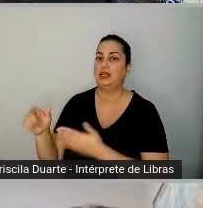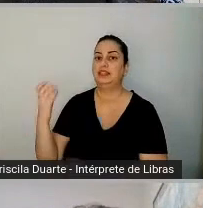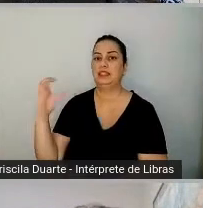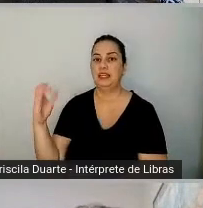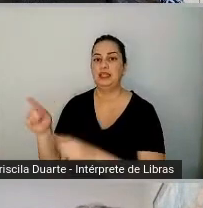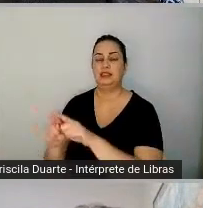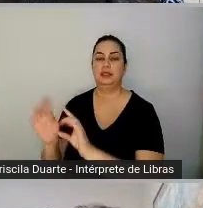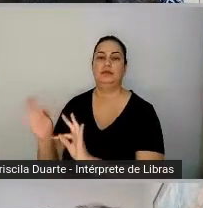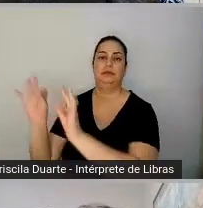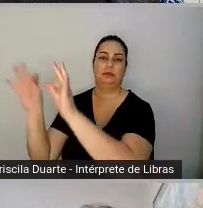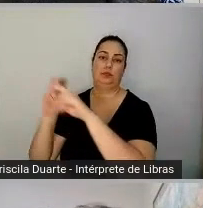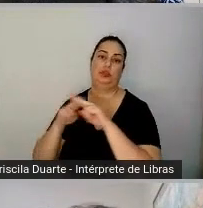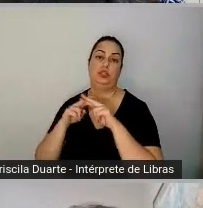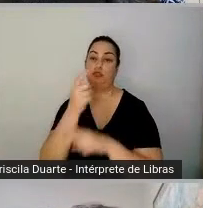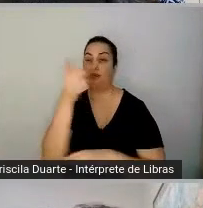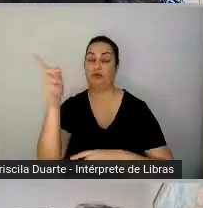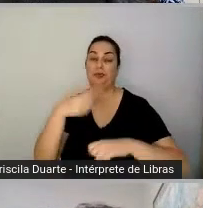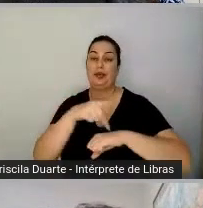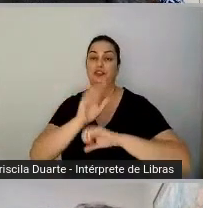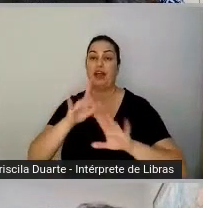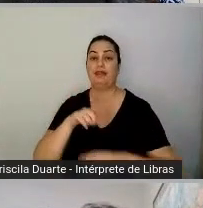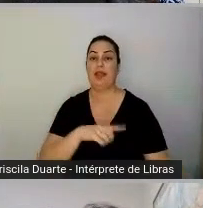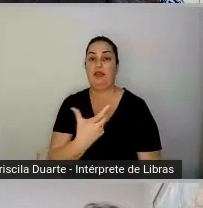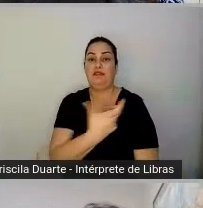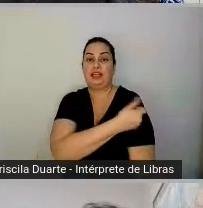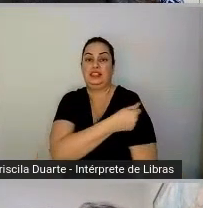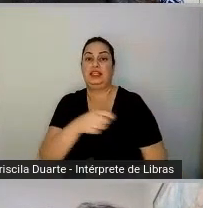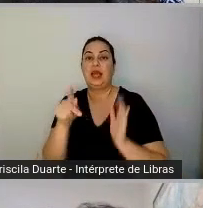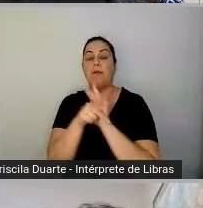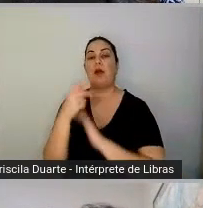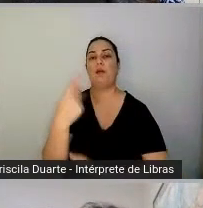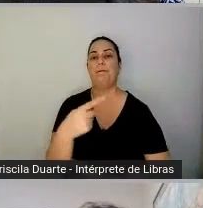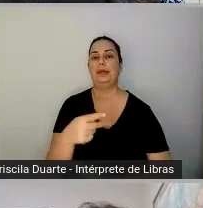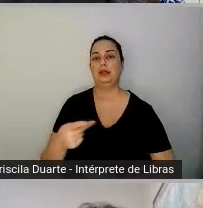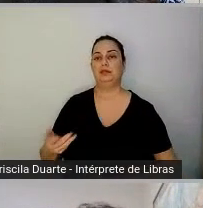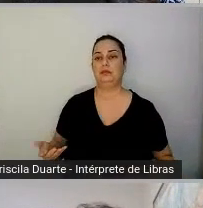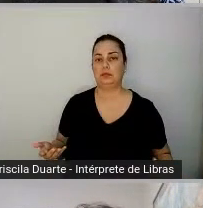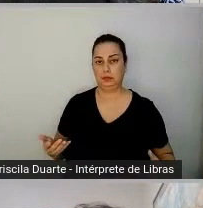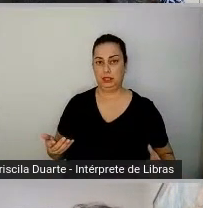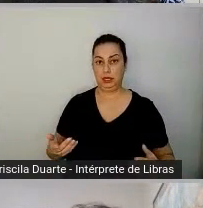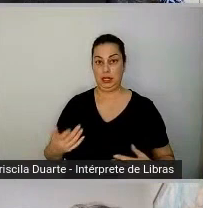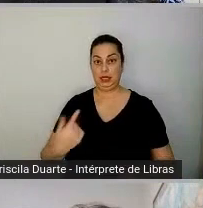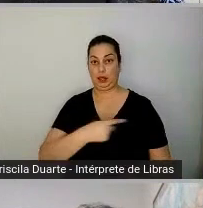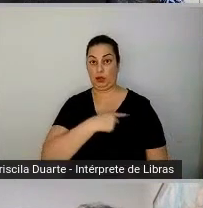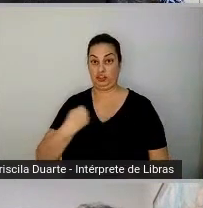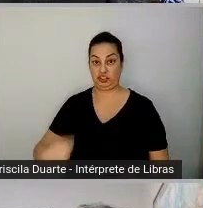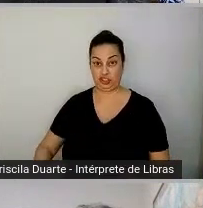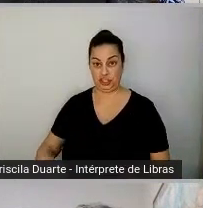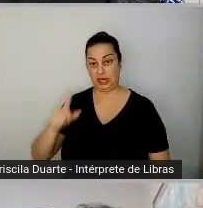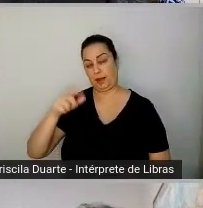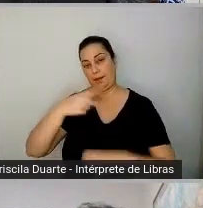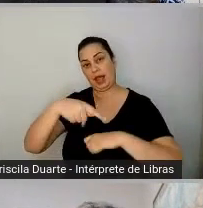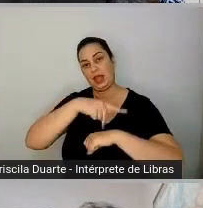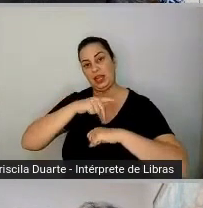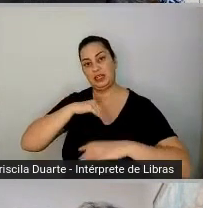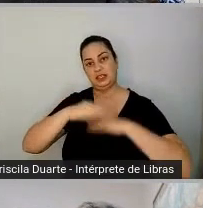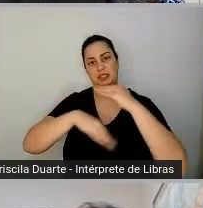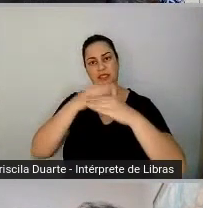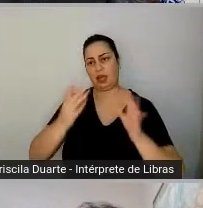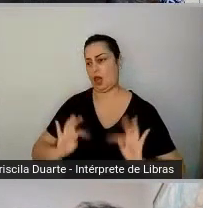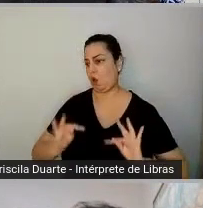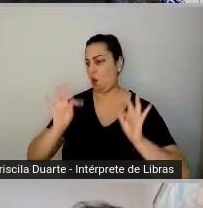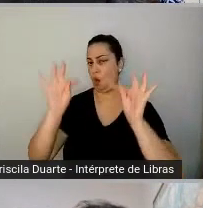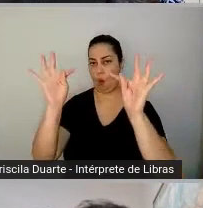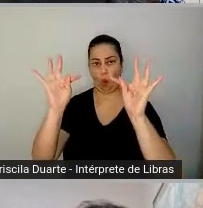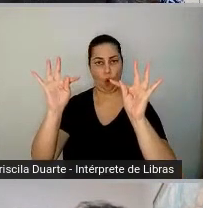temos, né? Por que a China, né, países altamente desenvolvidos tecnologicamente,